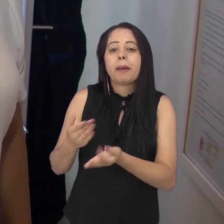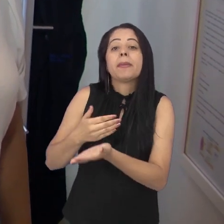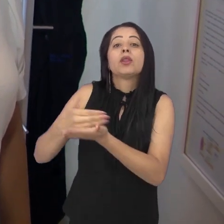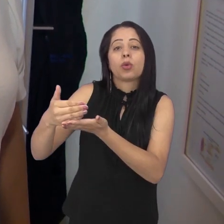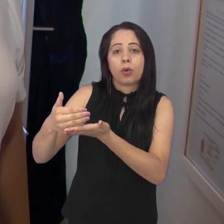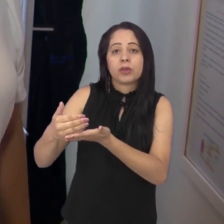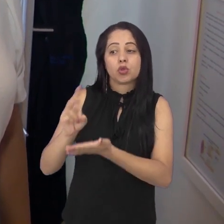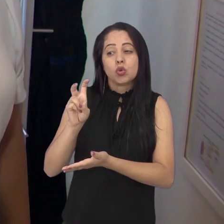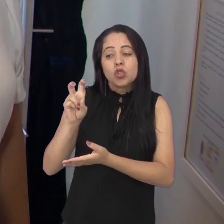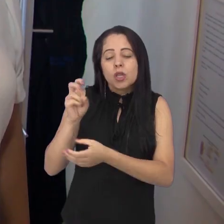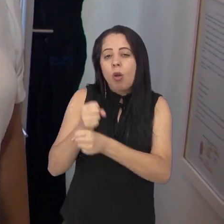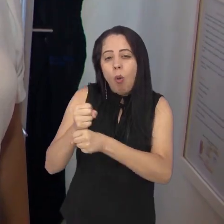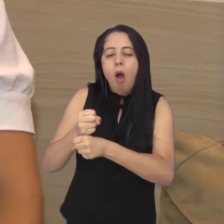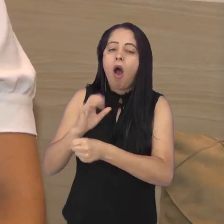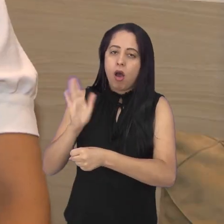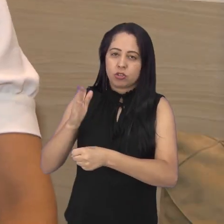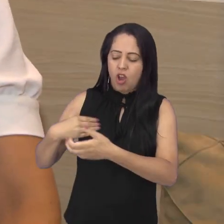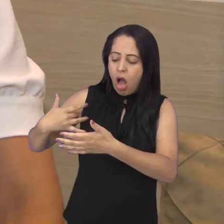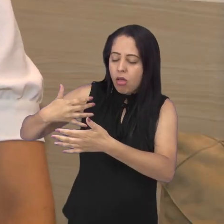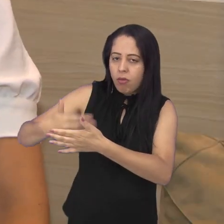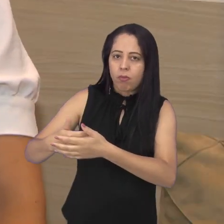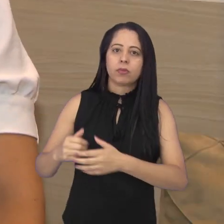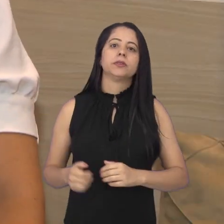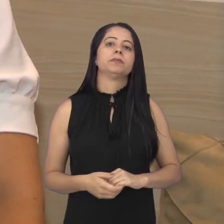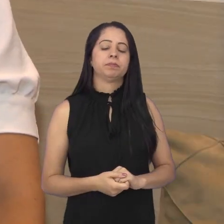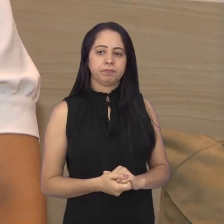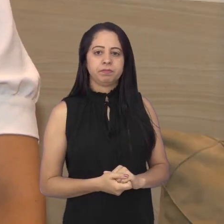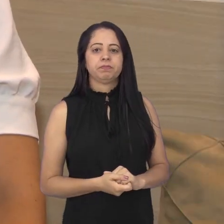alérgicas há 5 anos. Eu tinha